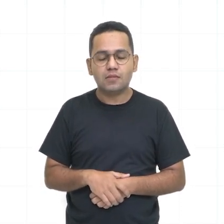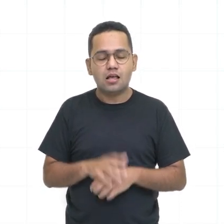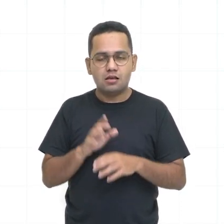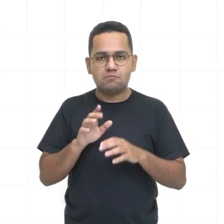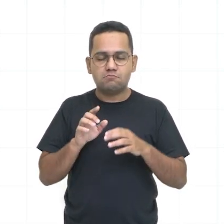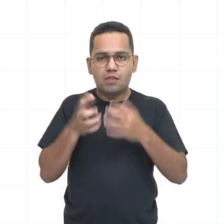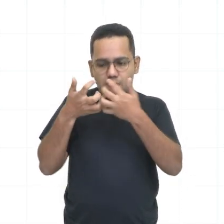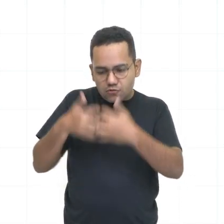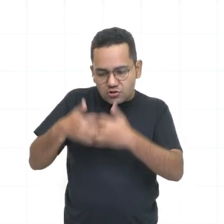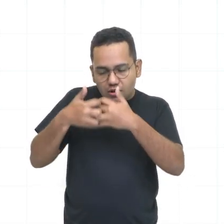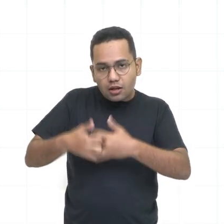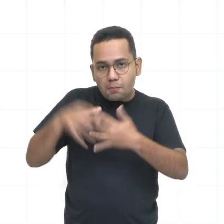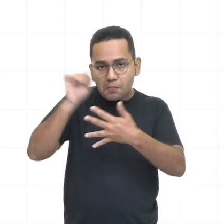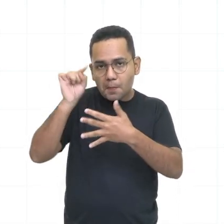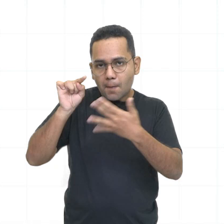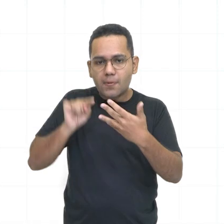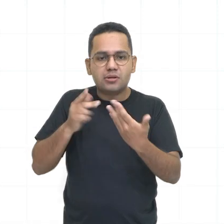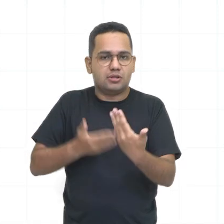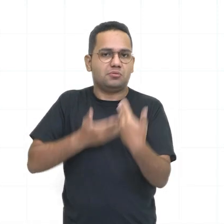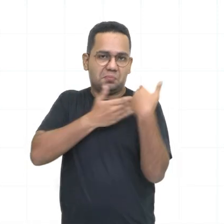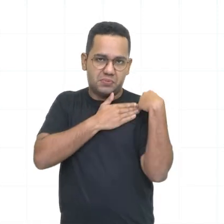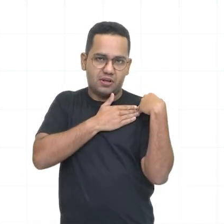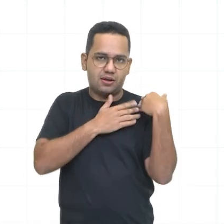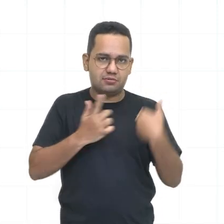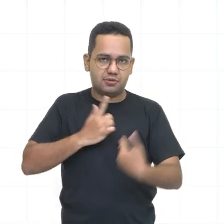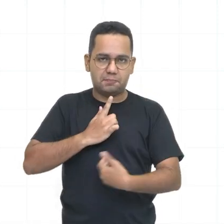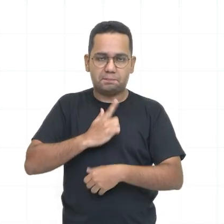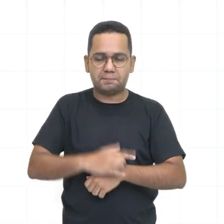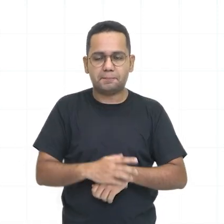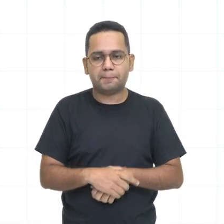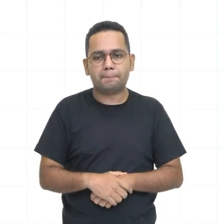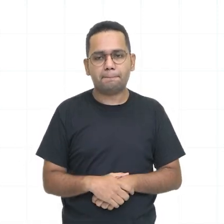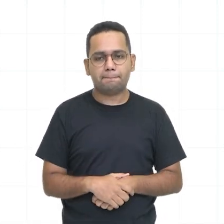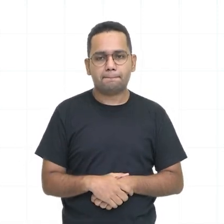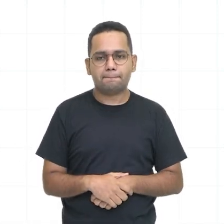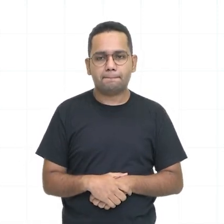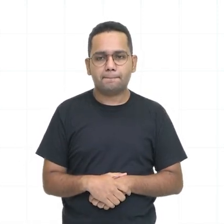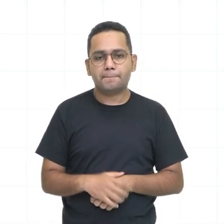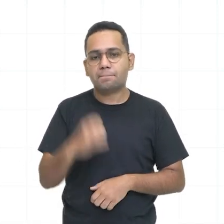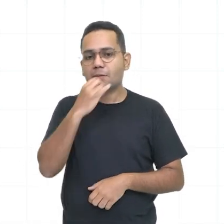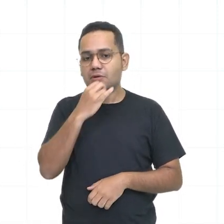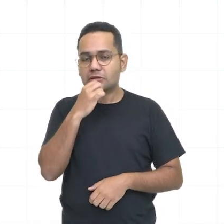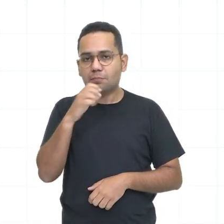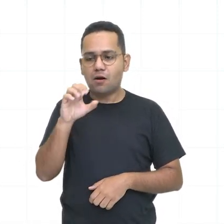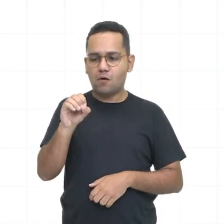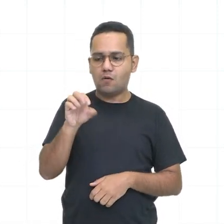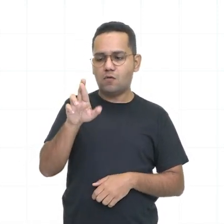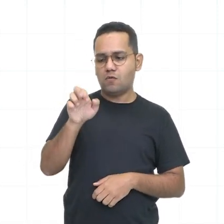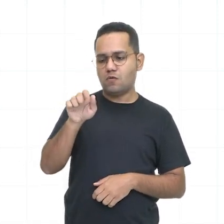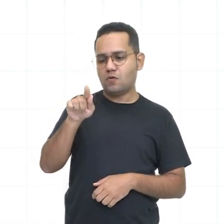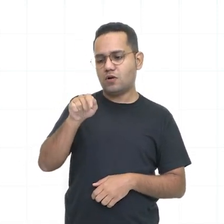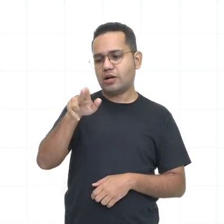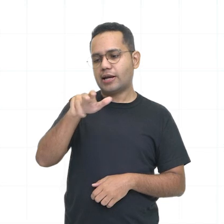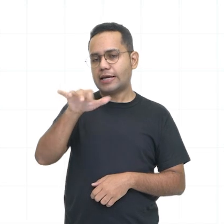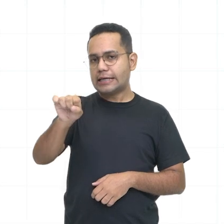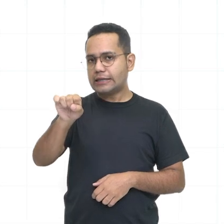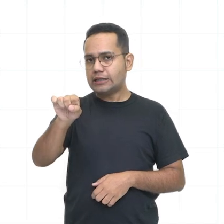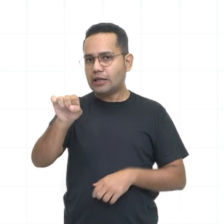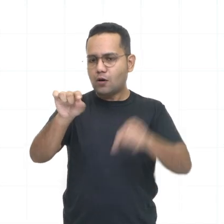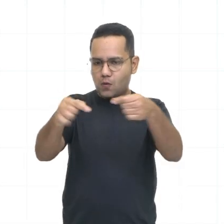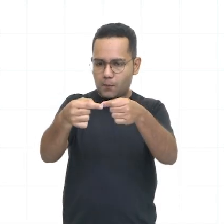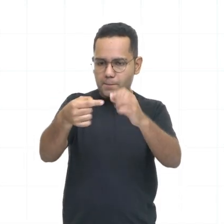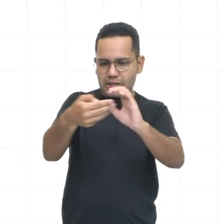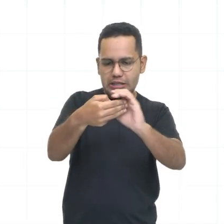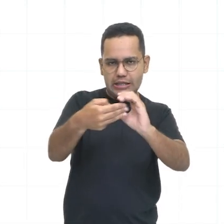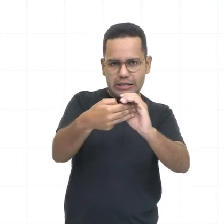presentes. Então, as organelas são para a célula o que os órgãos são para nós.